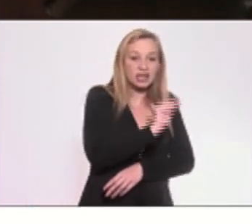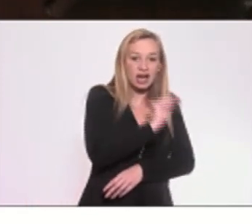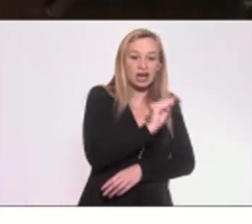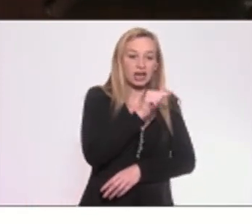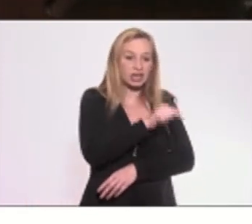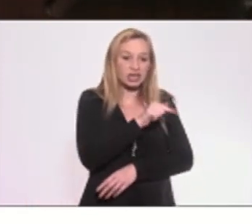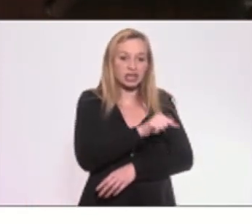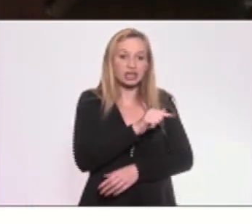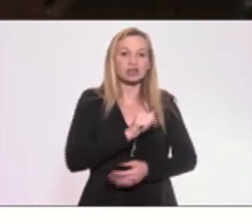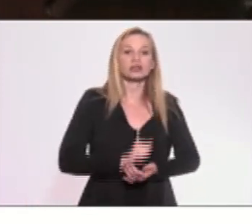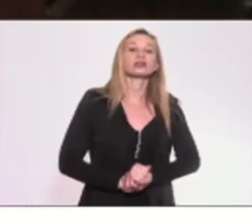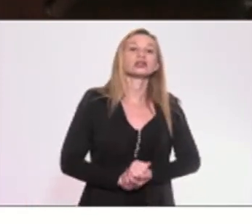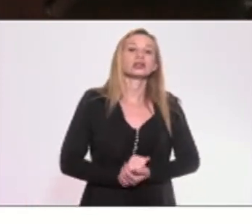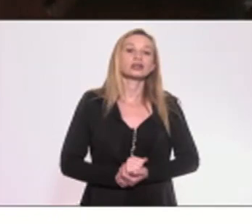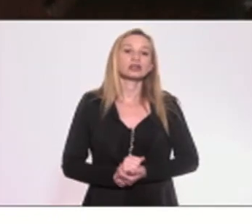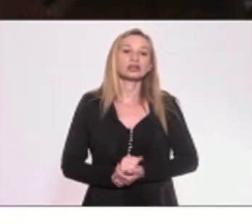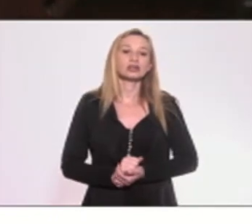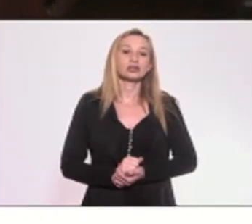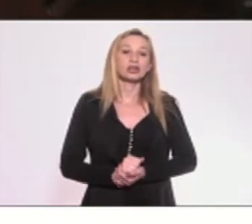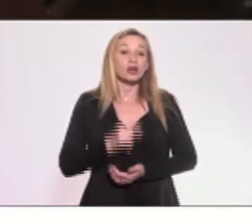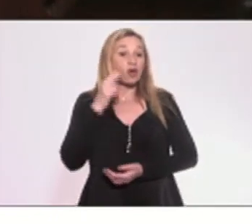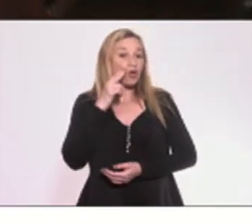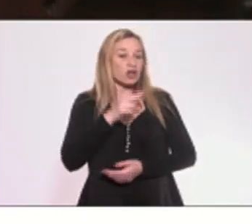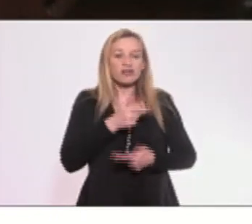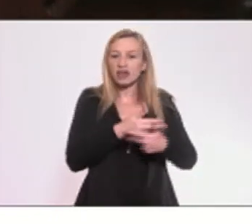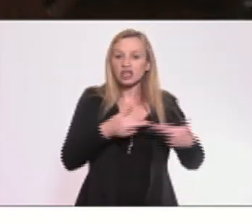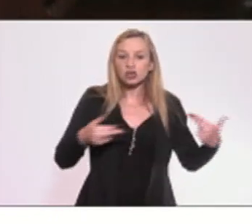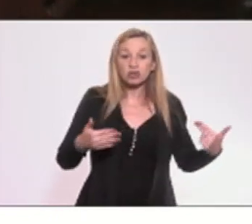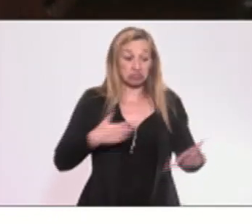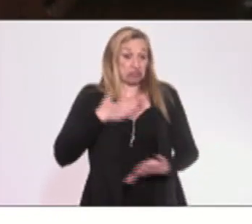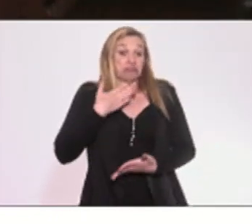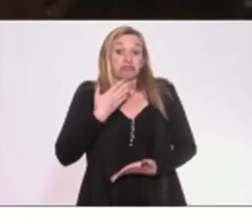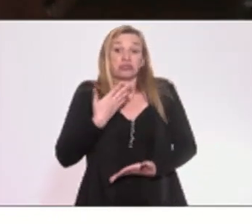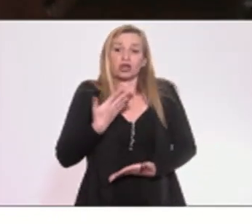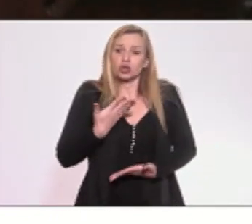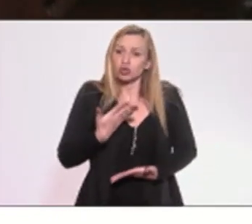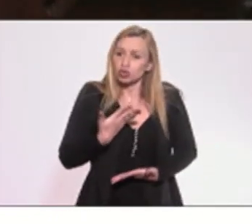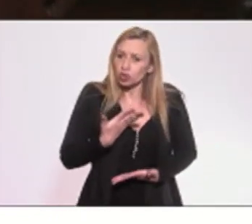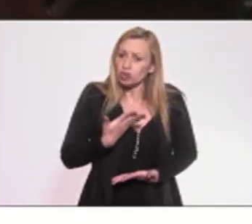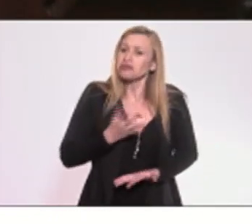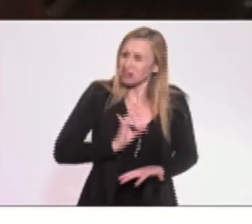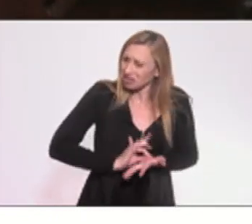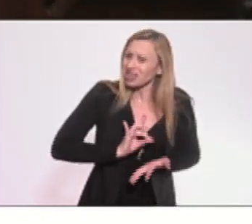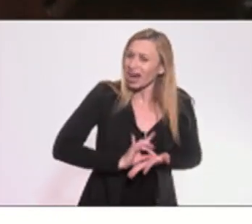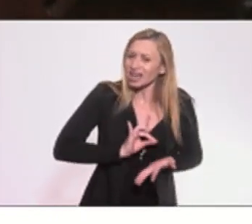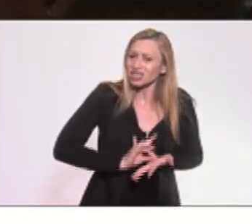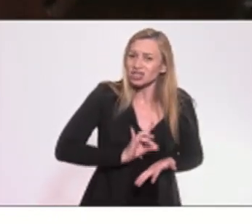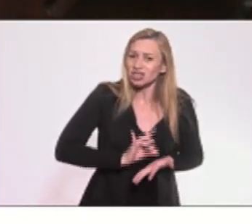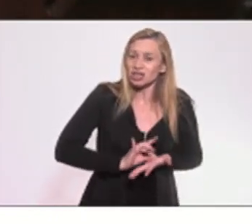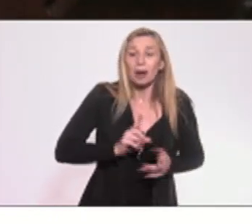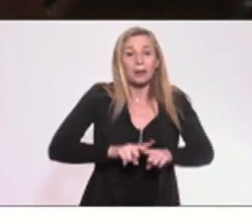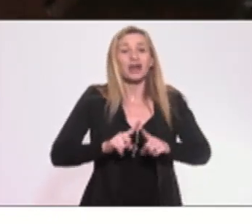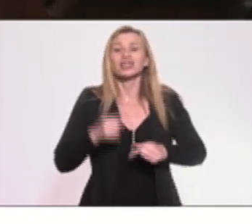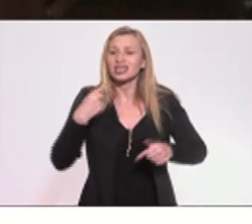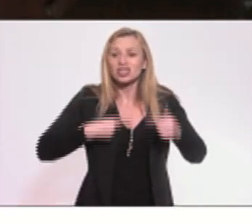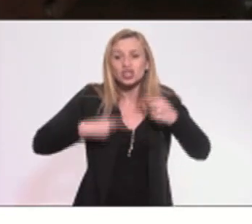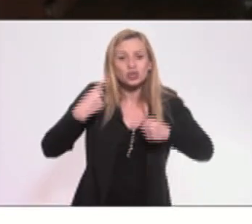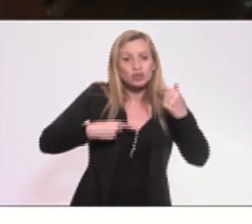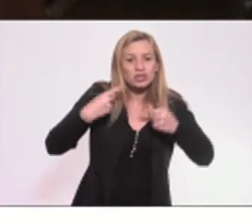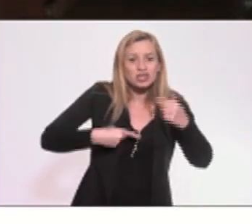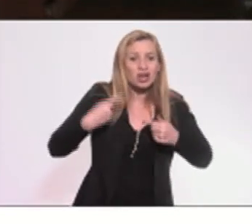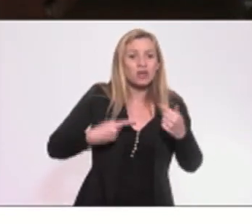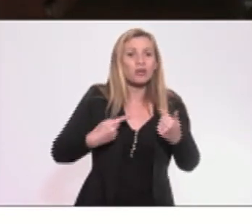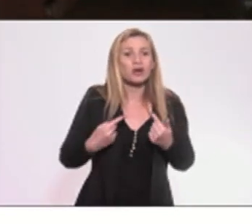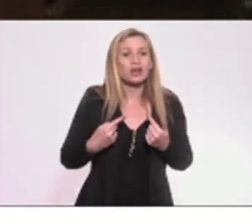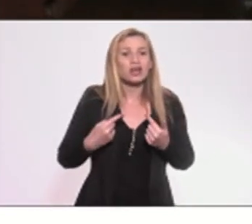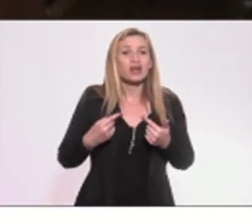Acho nojento, acho. Olhei muita coisa que me assustou sim, mas a discussão é